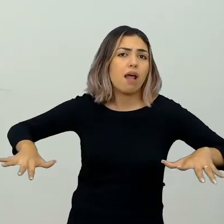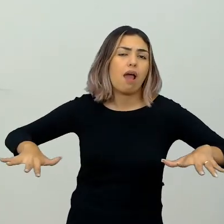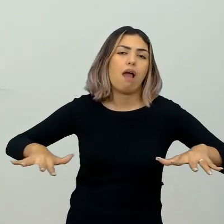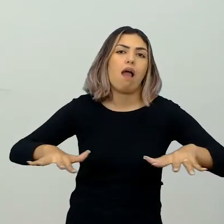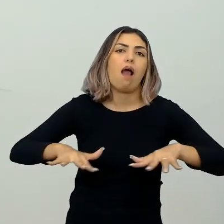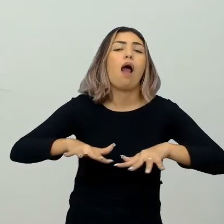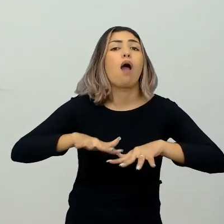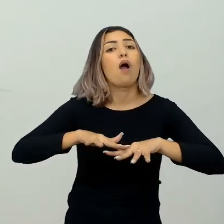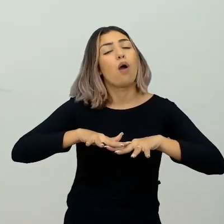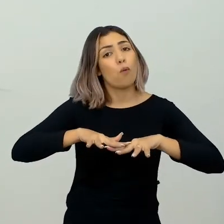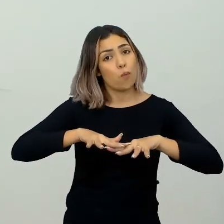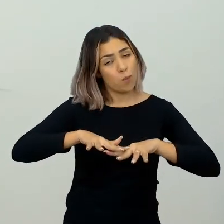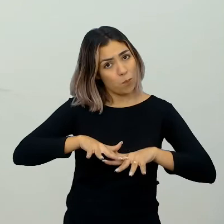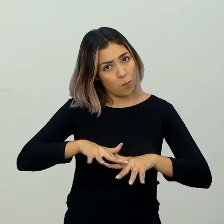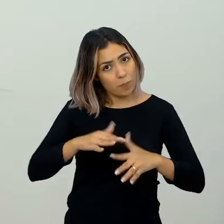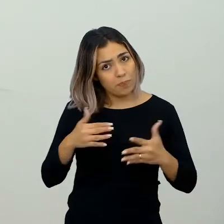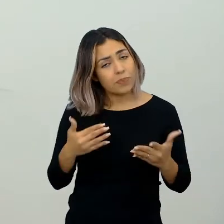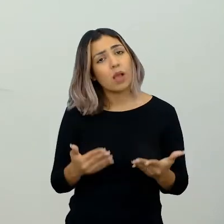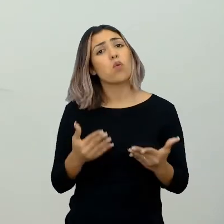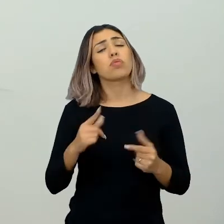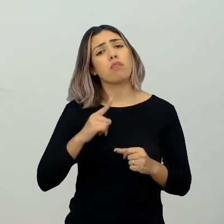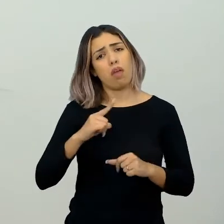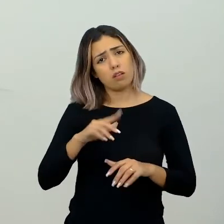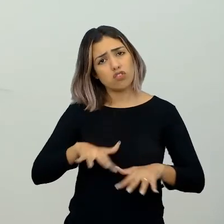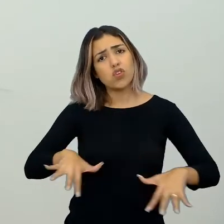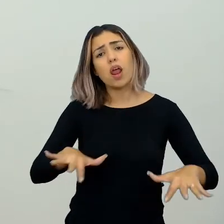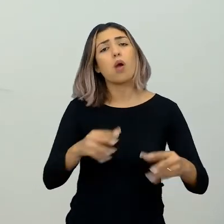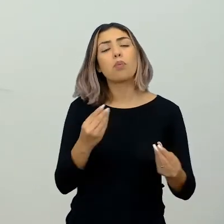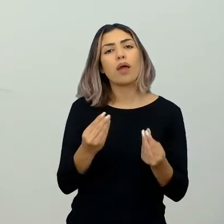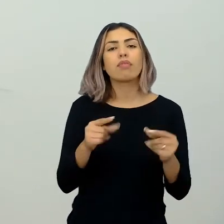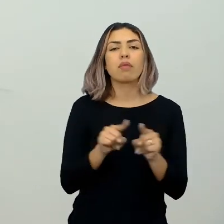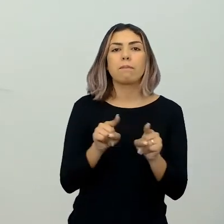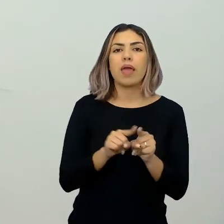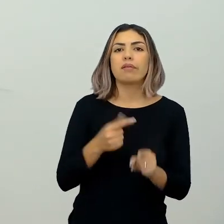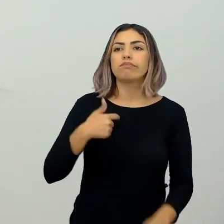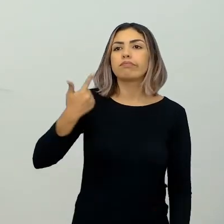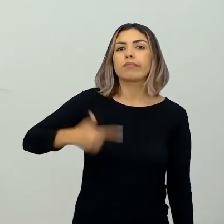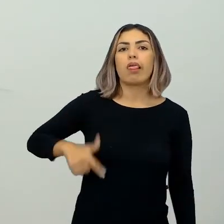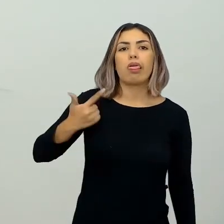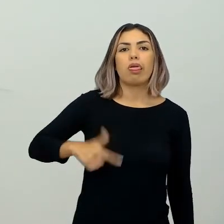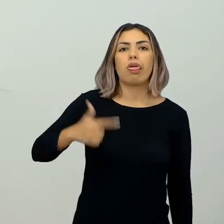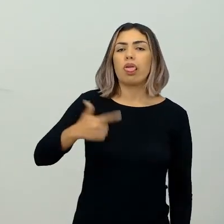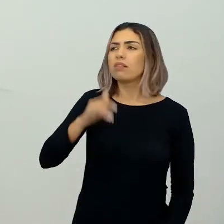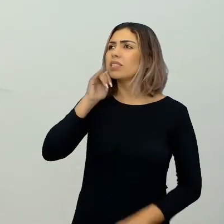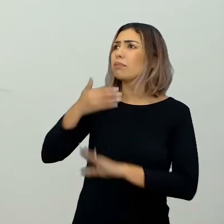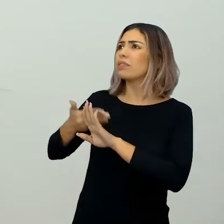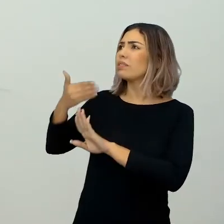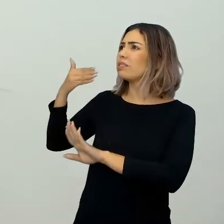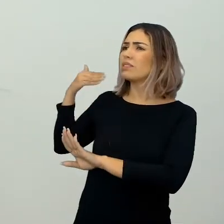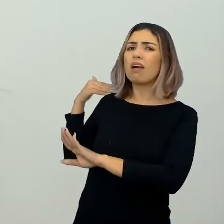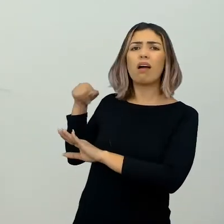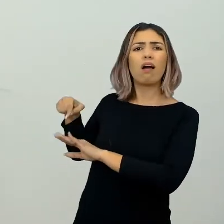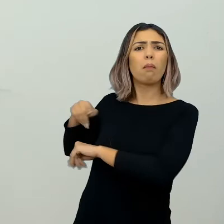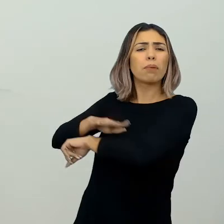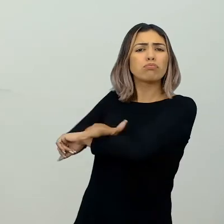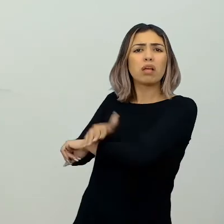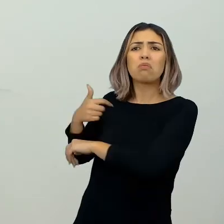né? Então, é estrutural também porque as pessoas ficam repetindo os mesmos atos, as mesmas ideias,